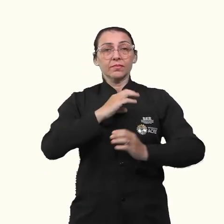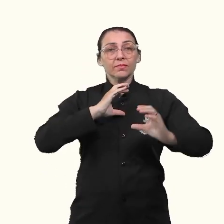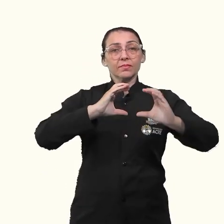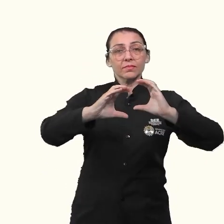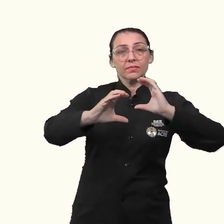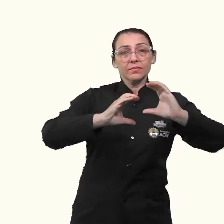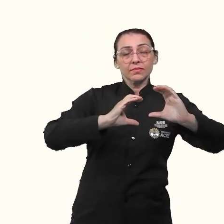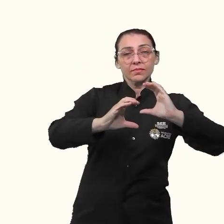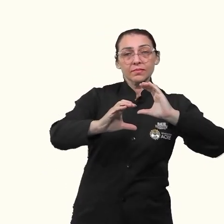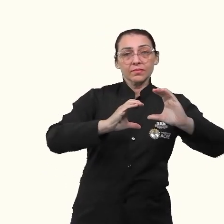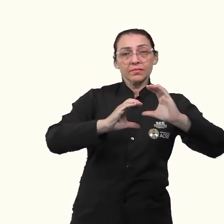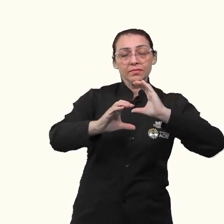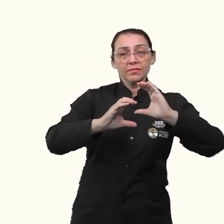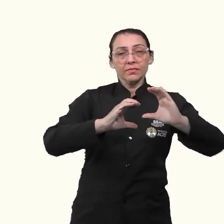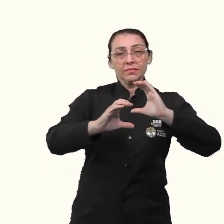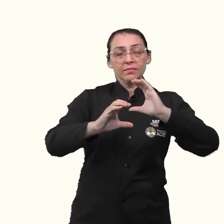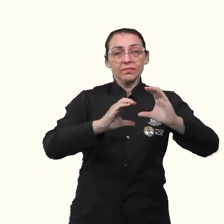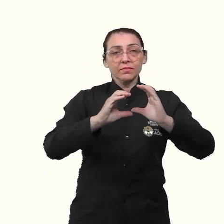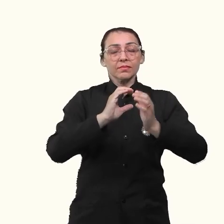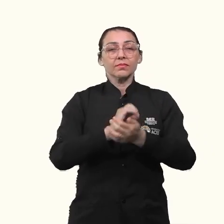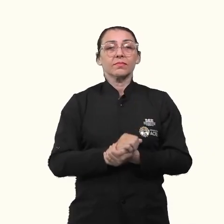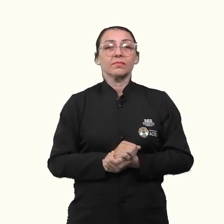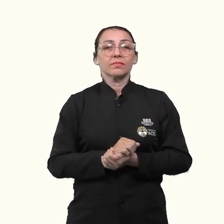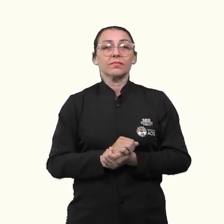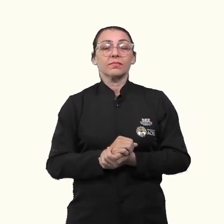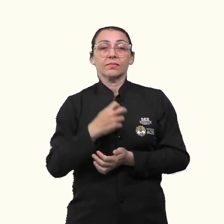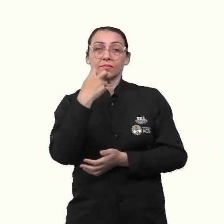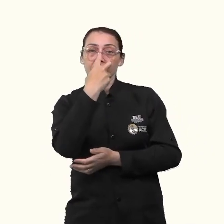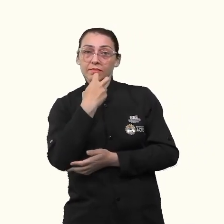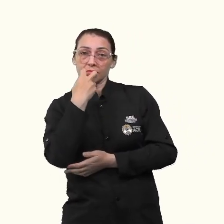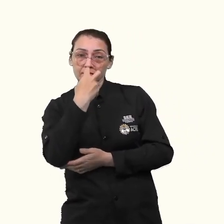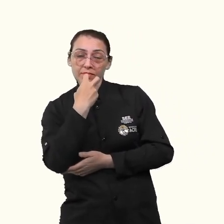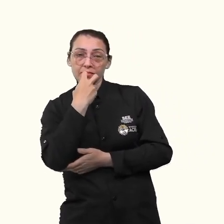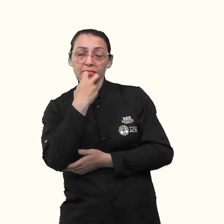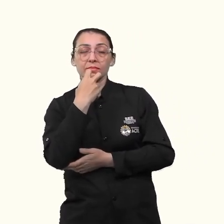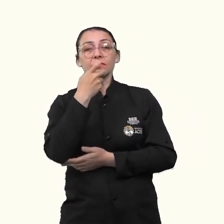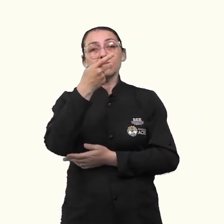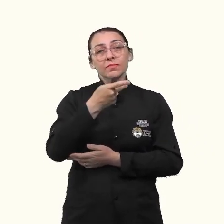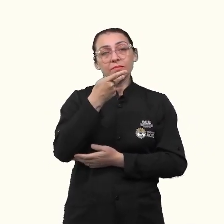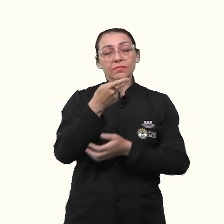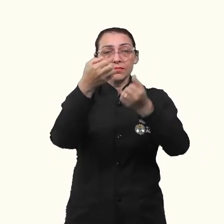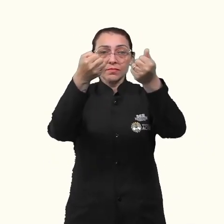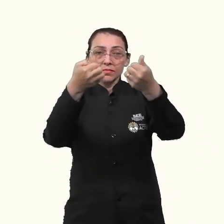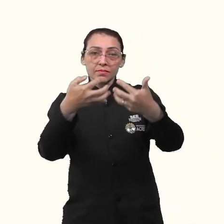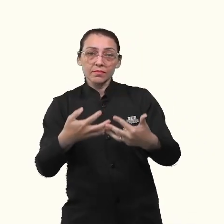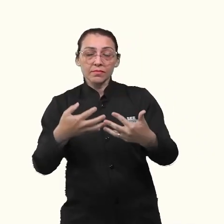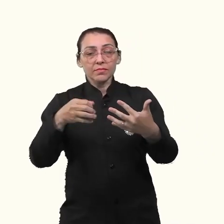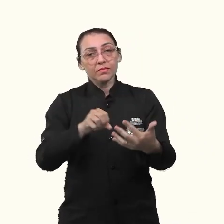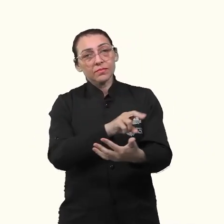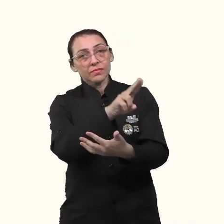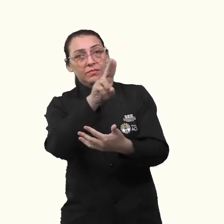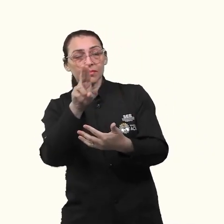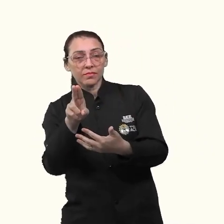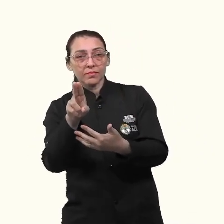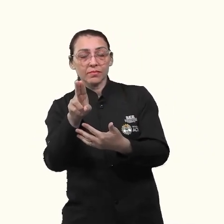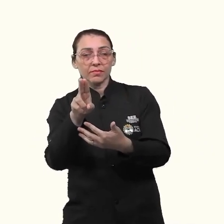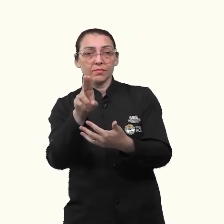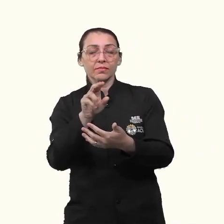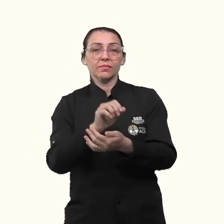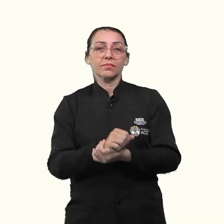comunicamos, seja de forma oral, falando, explicando algo, ou seja de